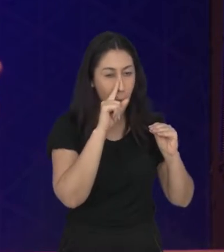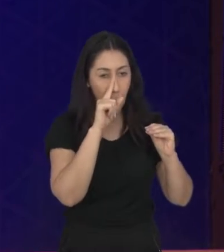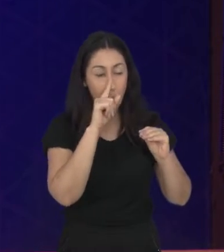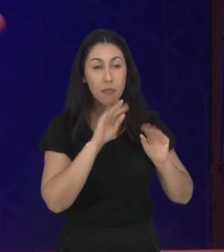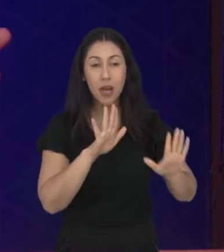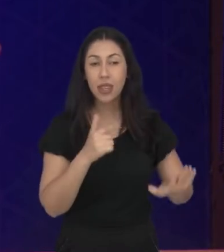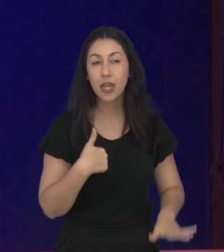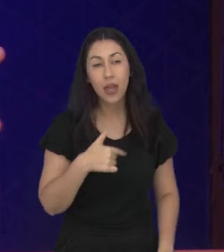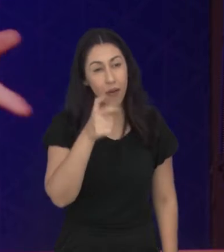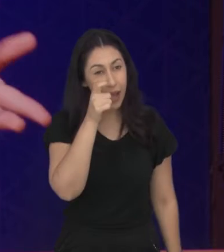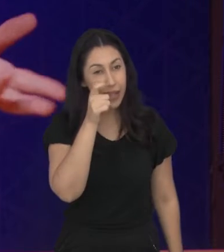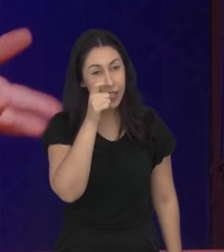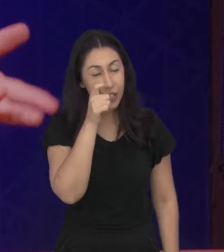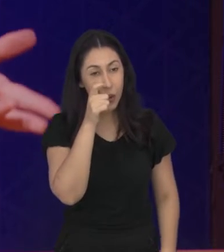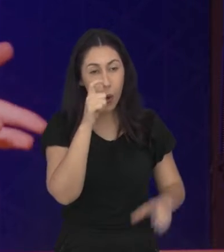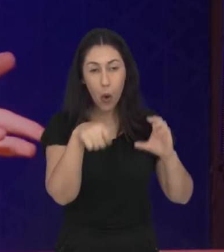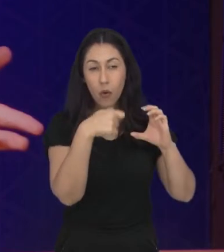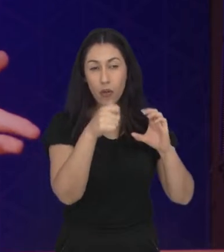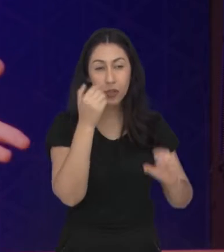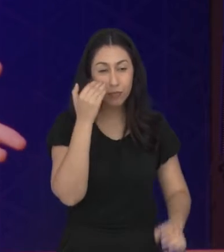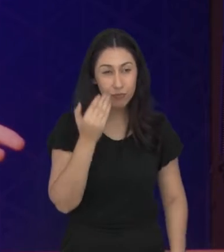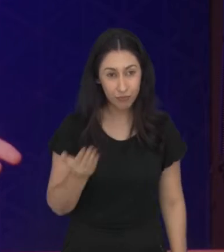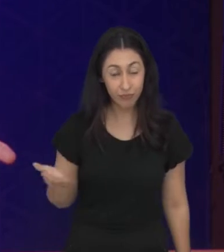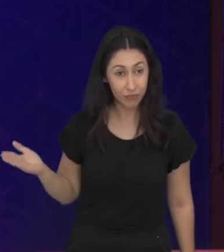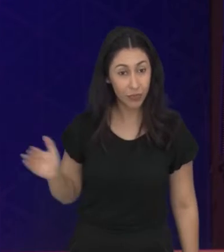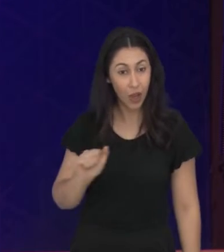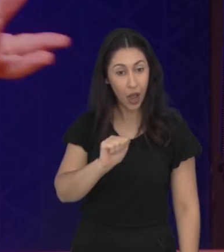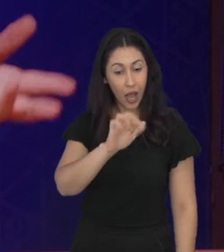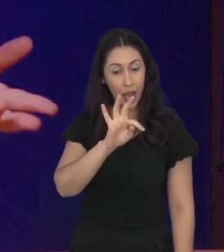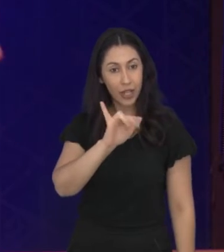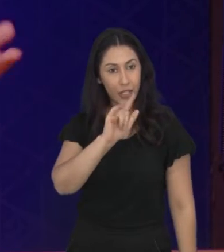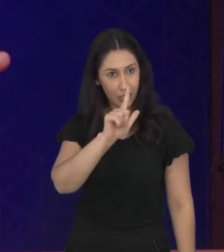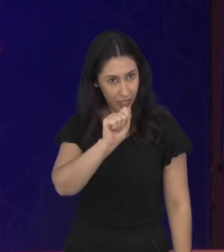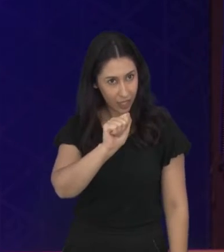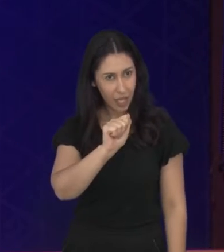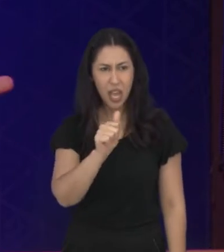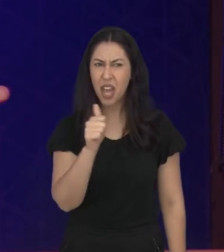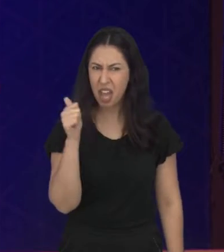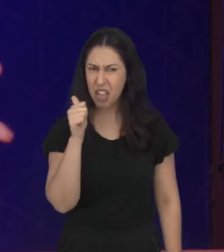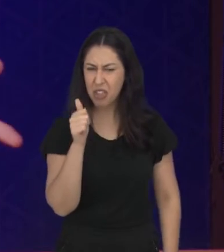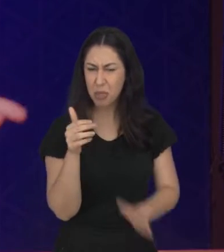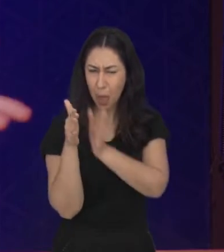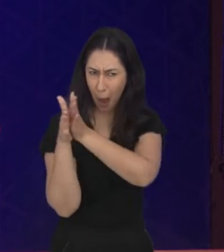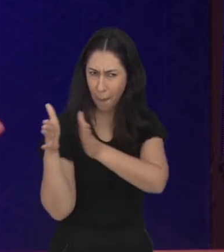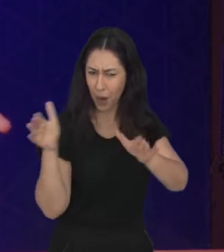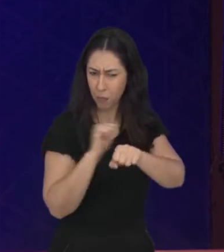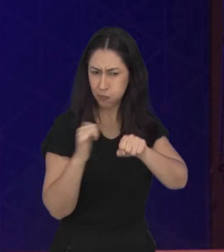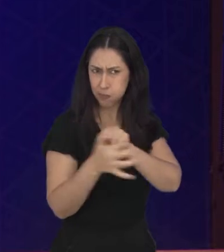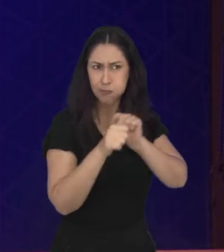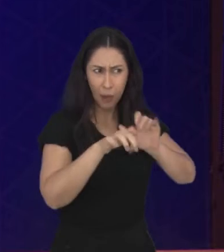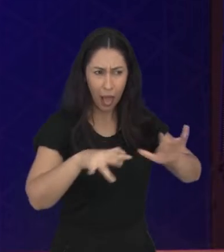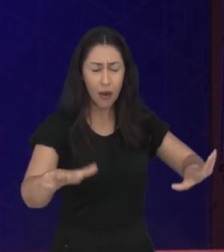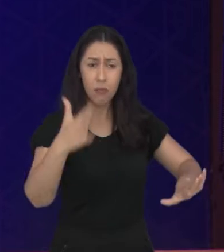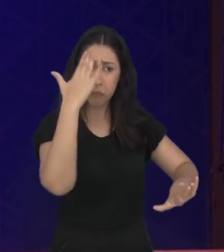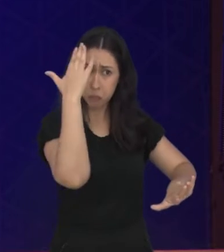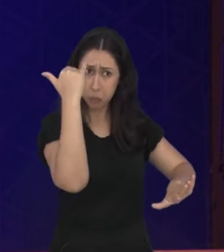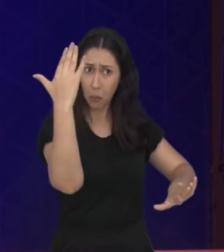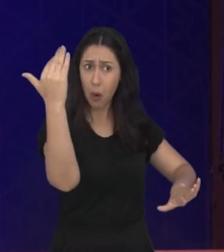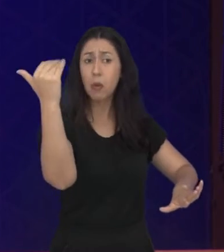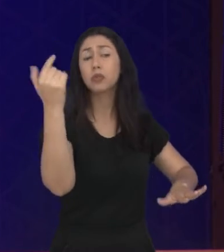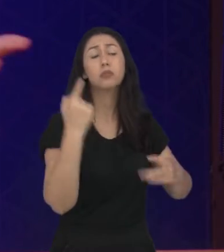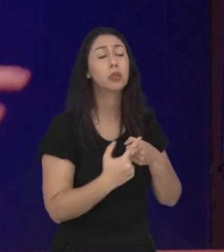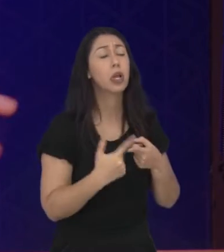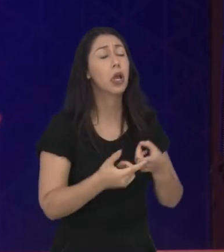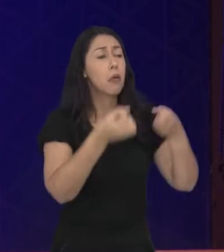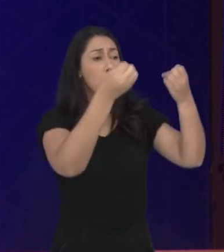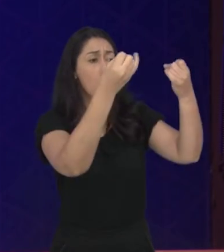assistindo um vídeo do Átila, o Átila que teve uma presença muito importante durante a pandemia, né? Acho que todo mundo ficou conhecendo o canal dele,